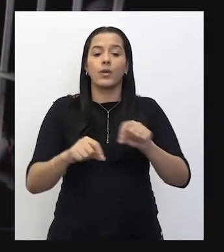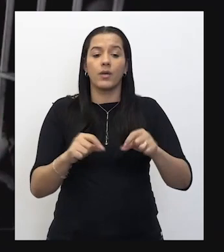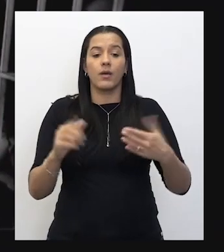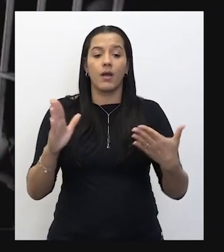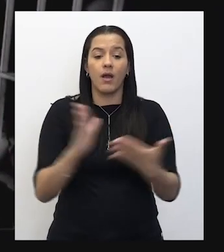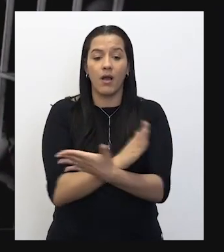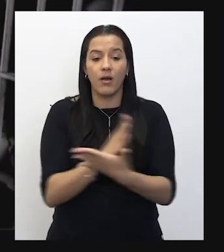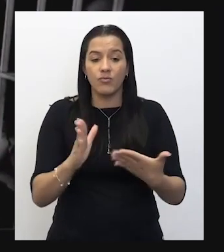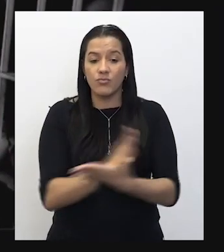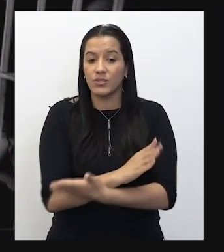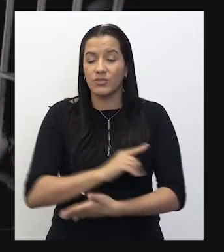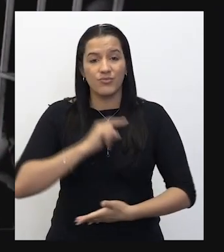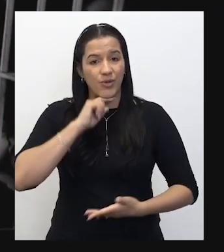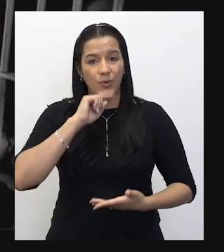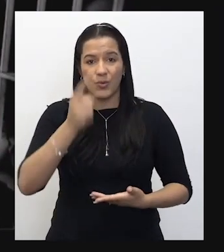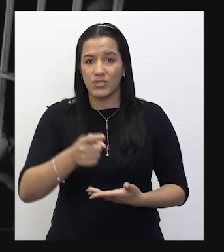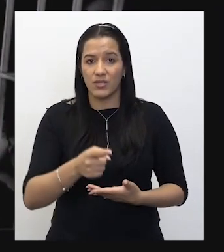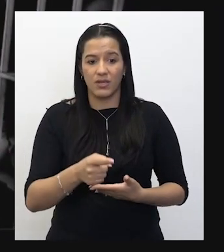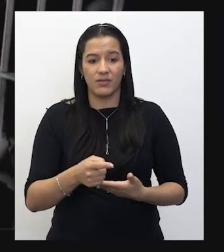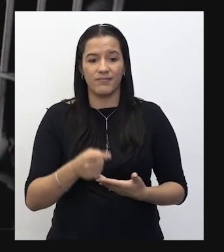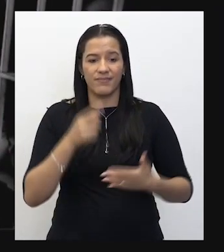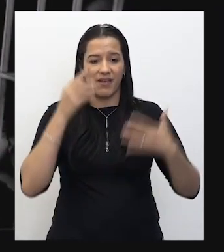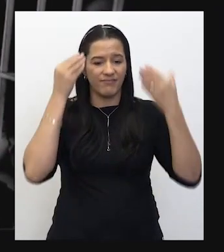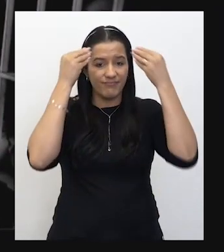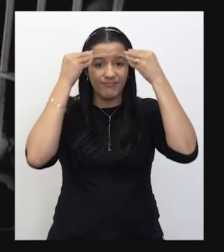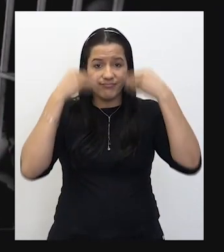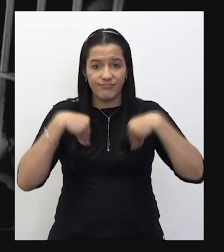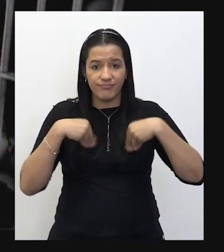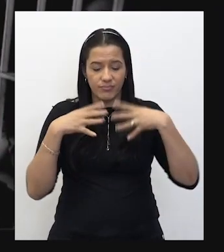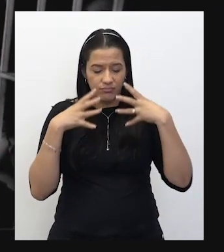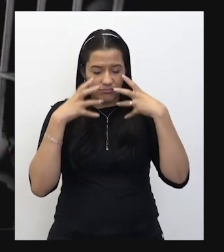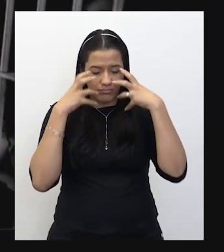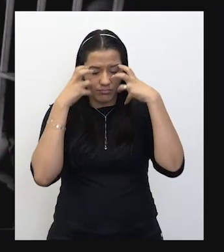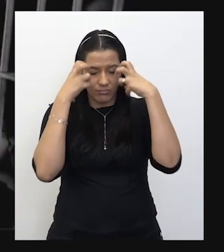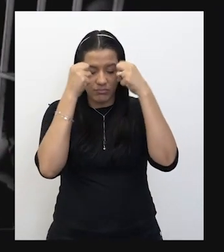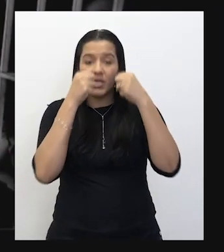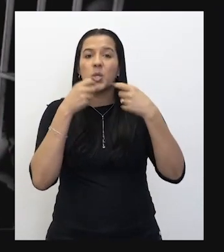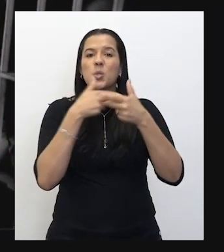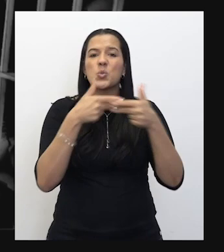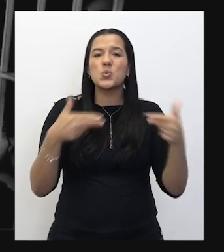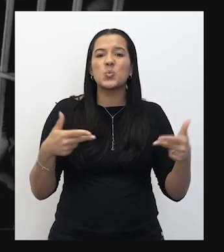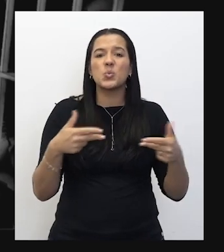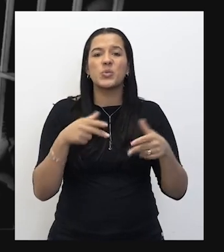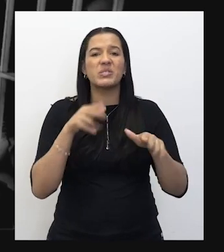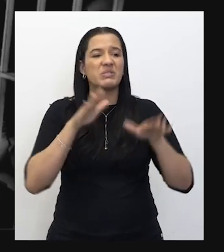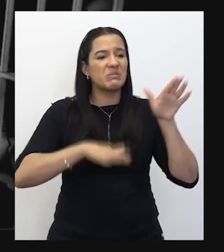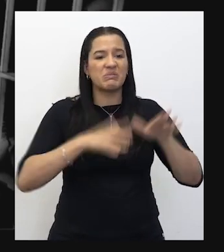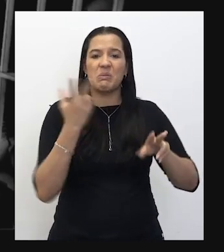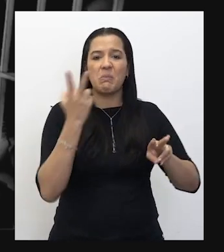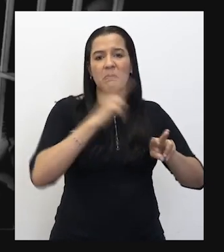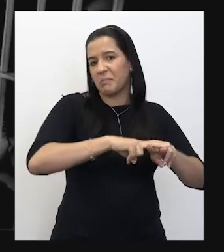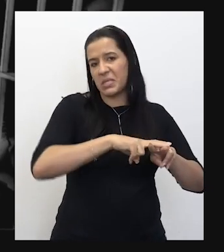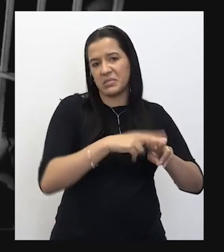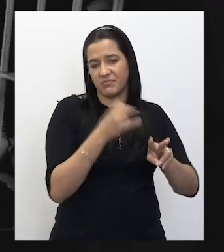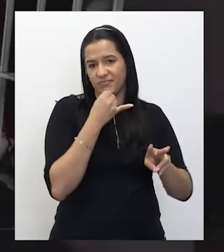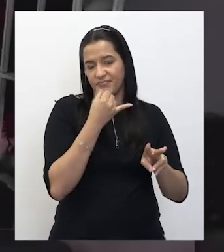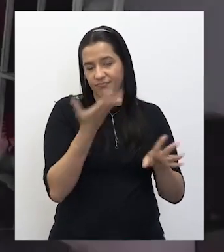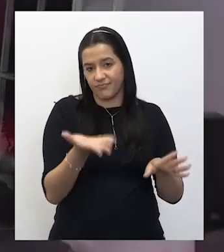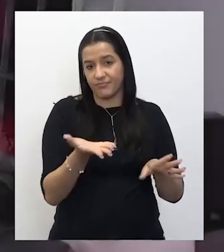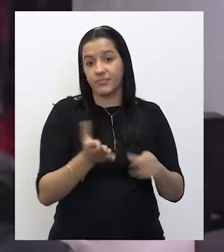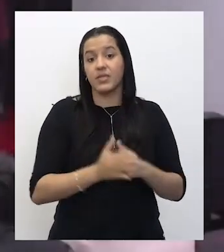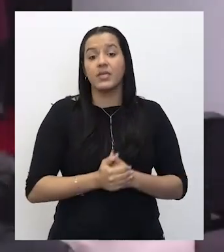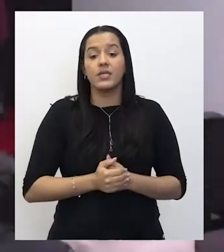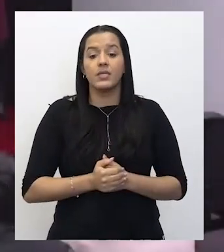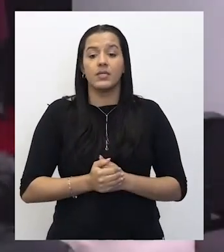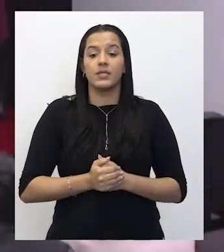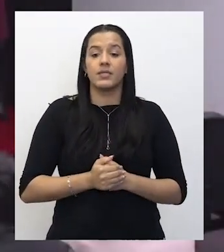não conseguem lidar muito bem com isso e acabam se apagando, indo para maus caminhos, acabam sendo presos, por exemplo. Sabe-se